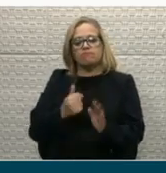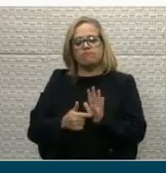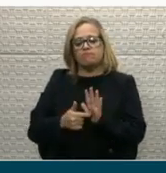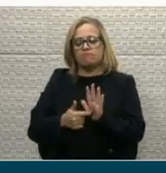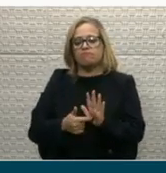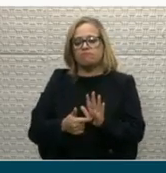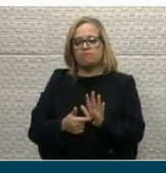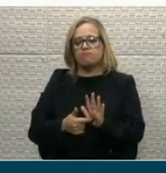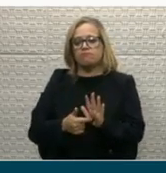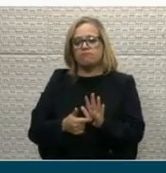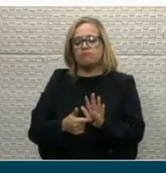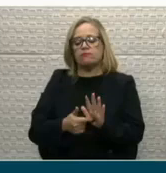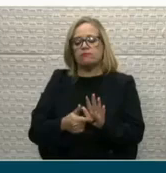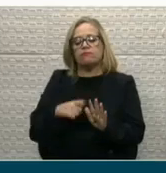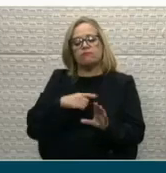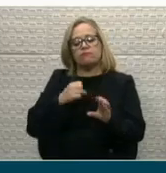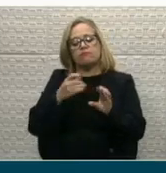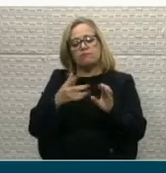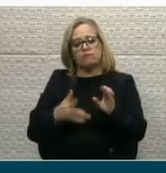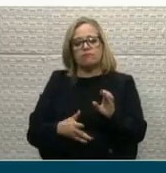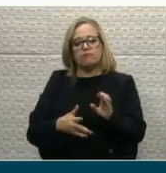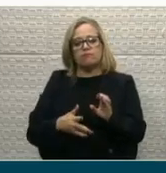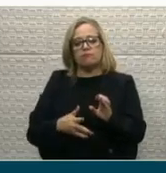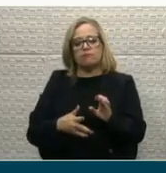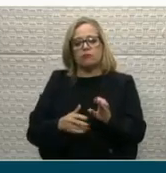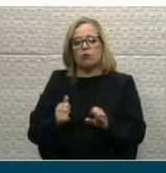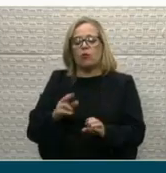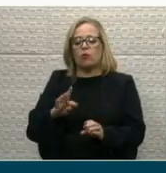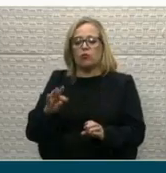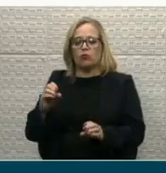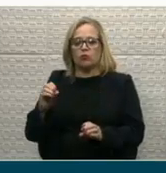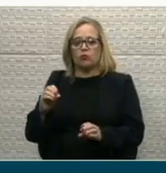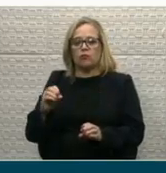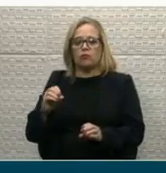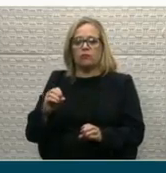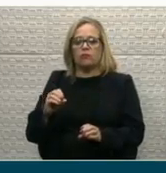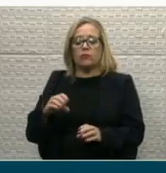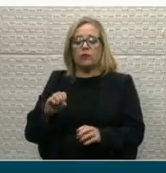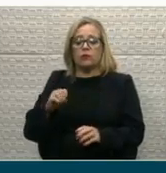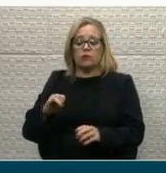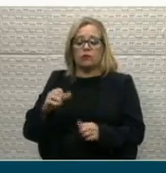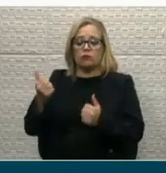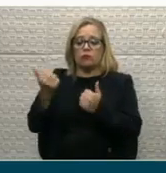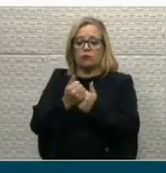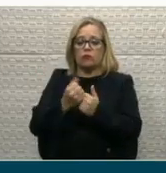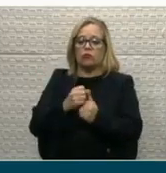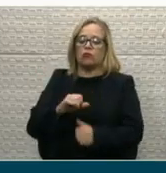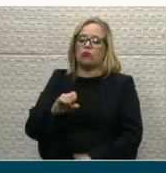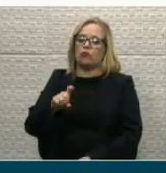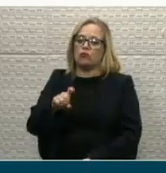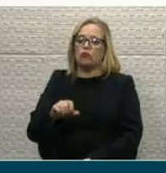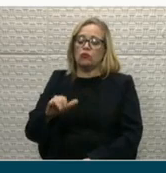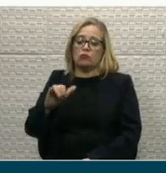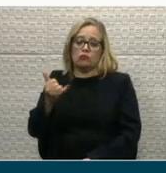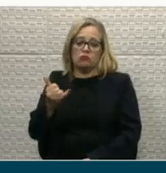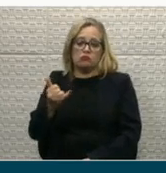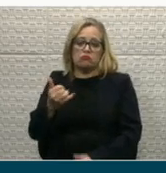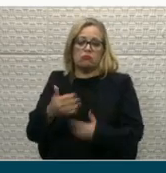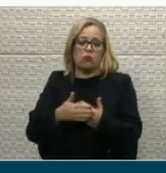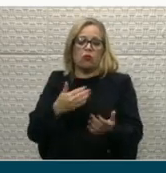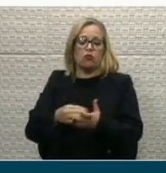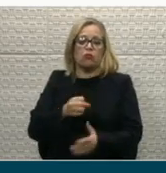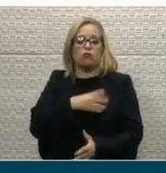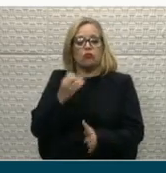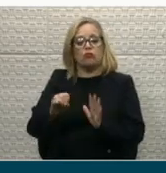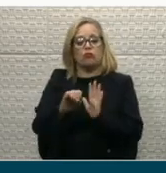expressão que vai caracterizar os autovetores. Se eu substituo o y ou o x por algum número, eu